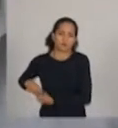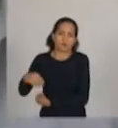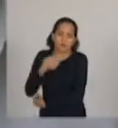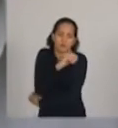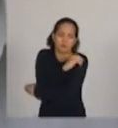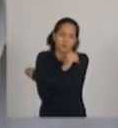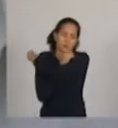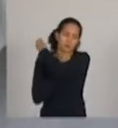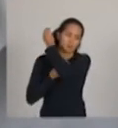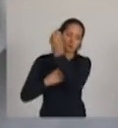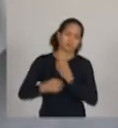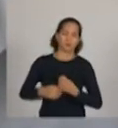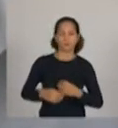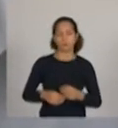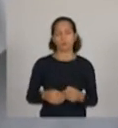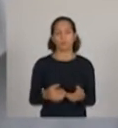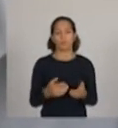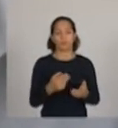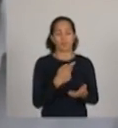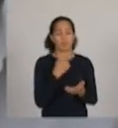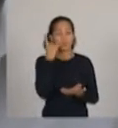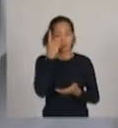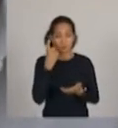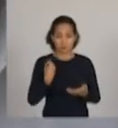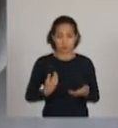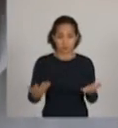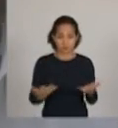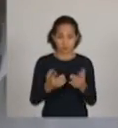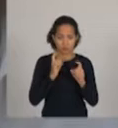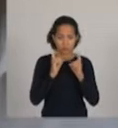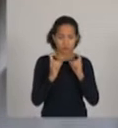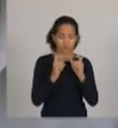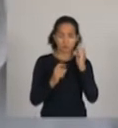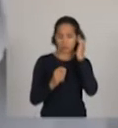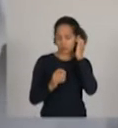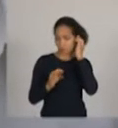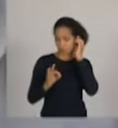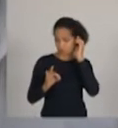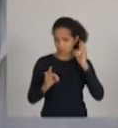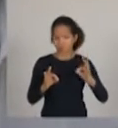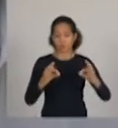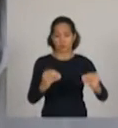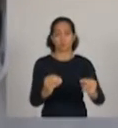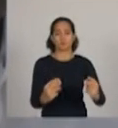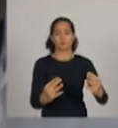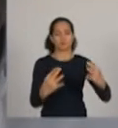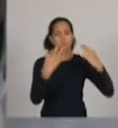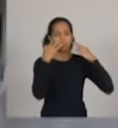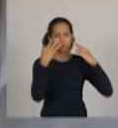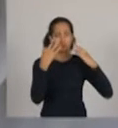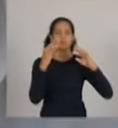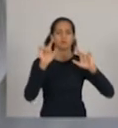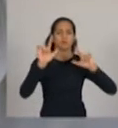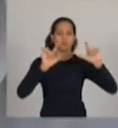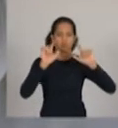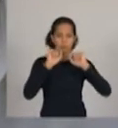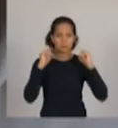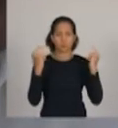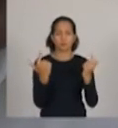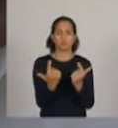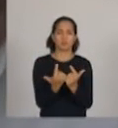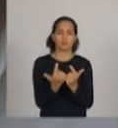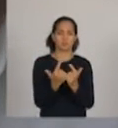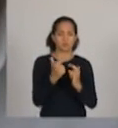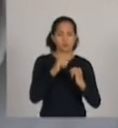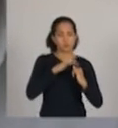presentes nessa sessão, todos aqueles que nos estão assistindo pela TV Assembleia ou pelo